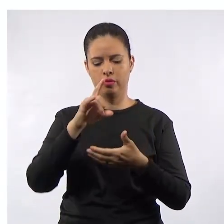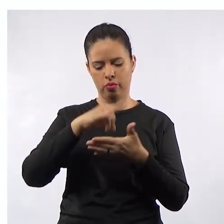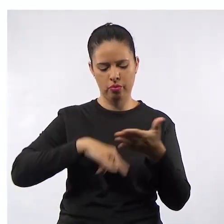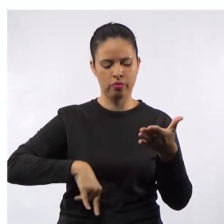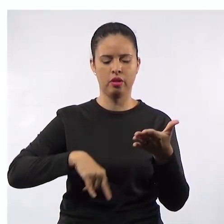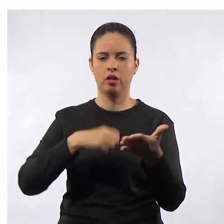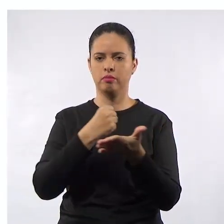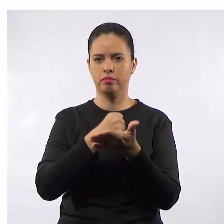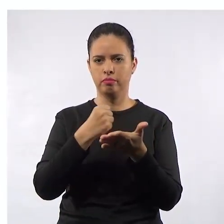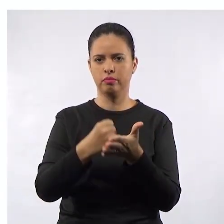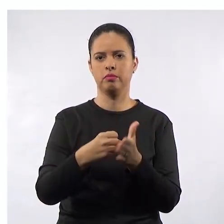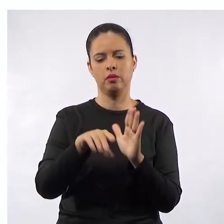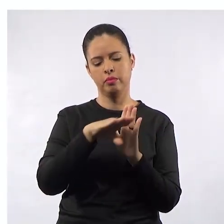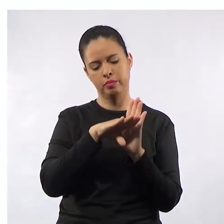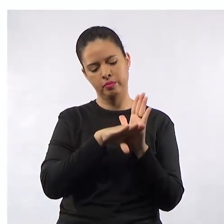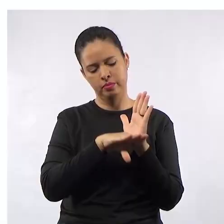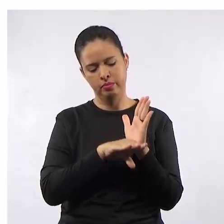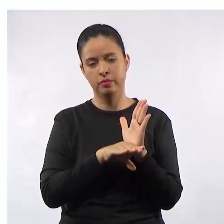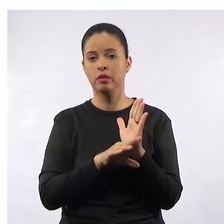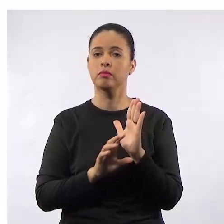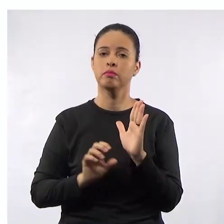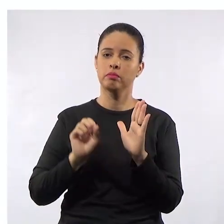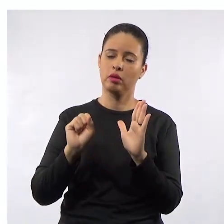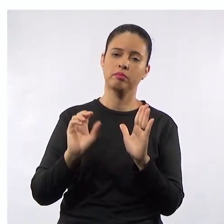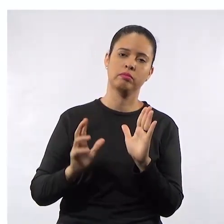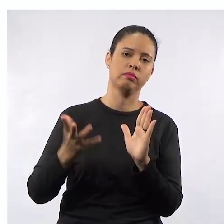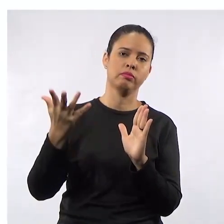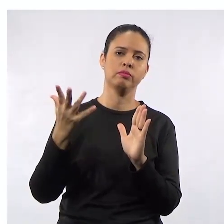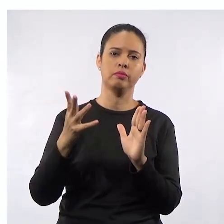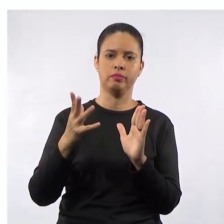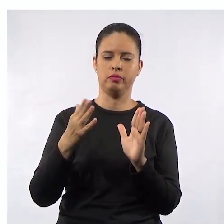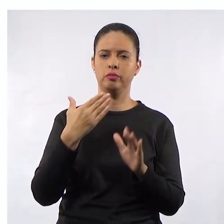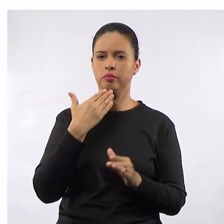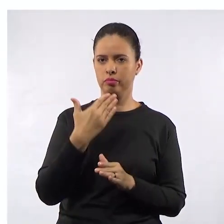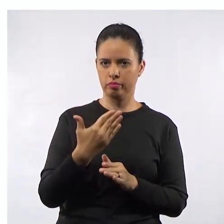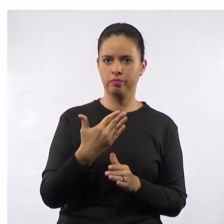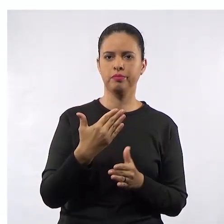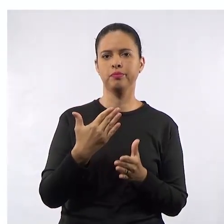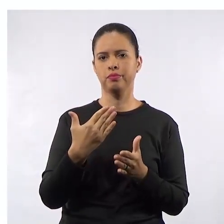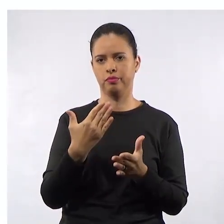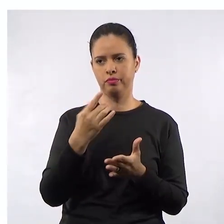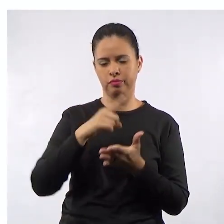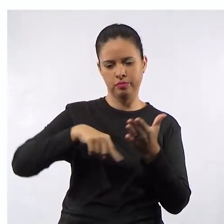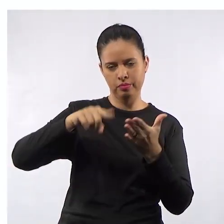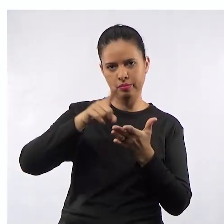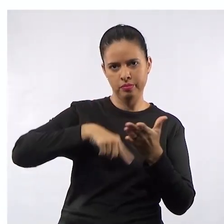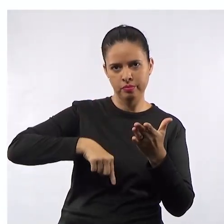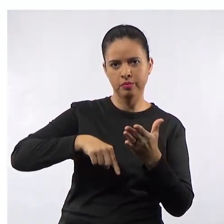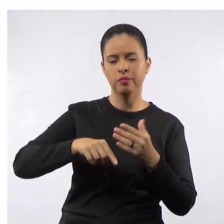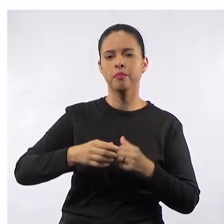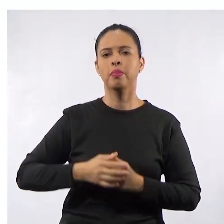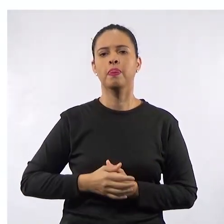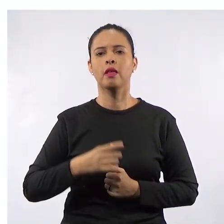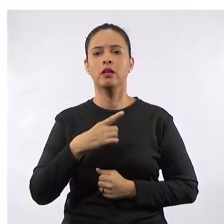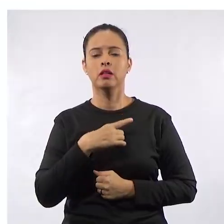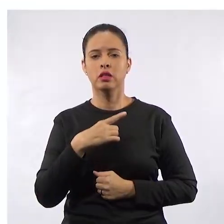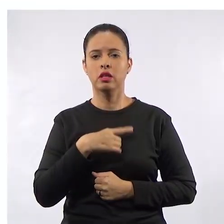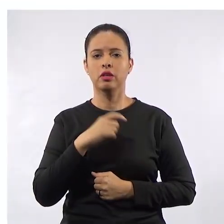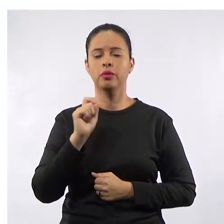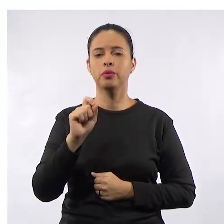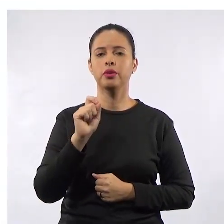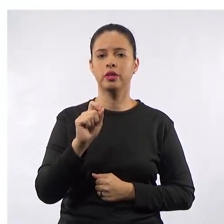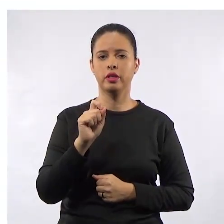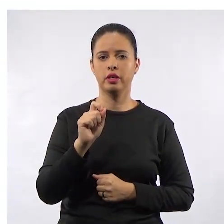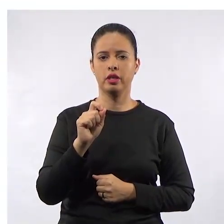no contrato que venha dar é causa a dissolução da sociedade tá então nesses casos gera